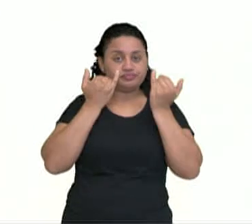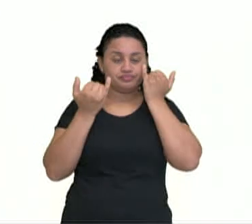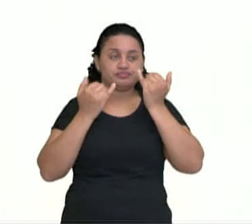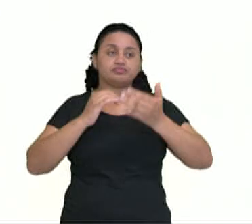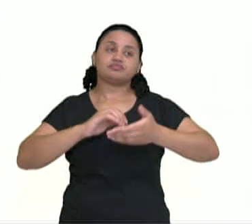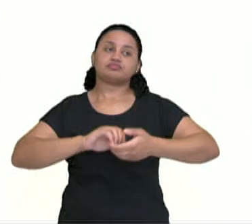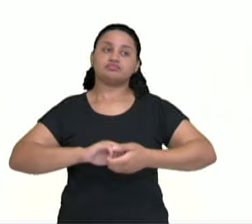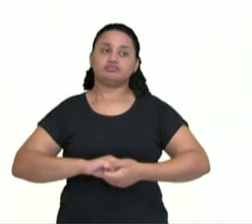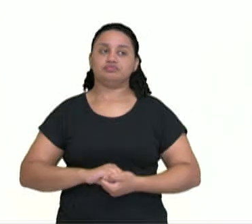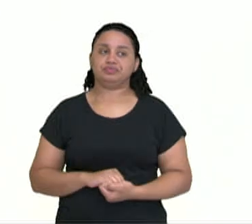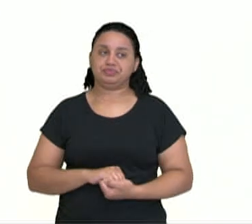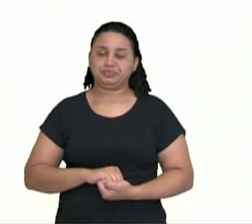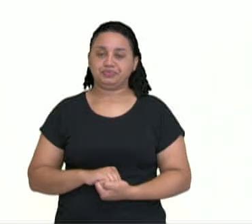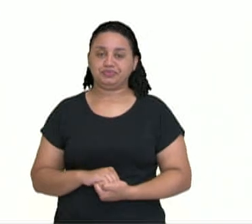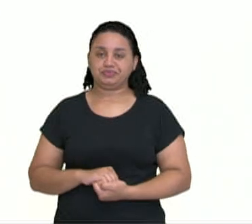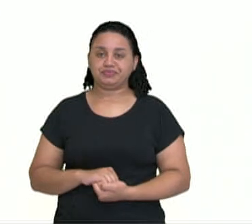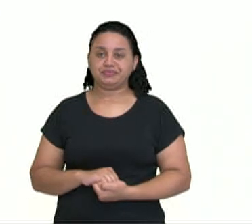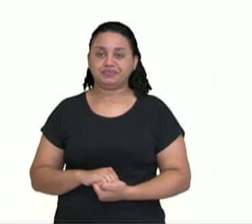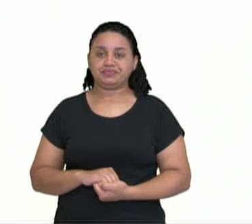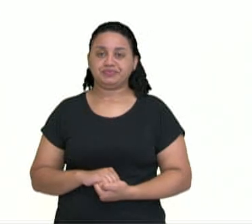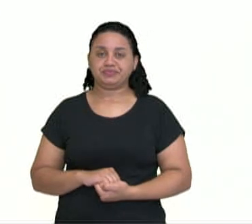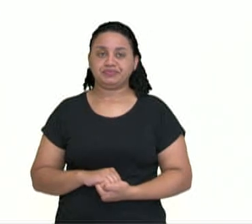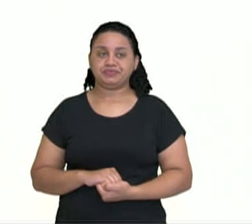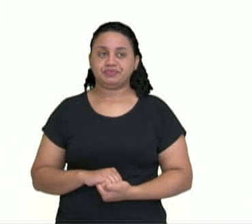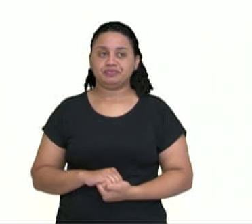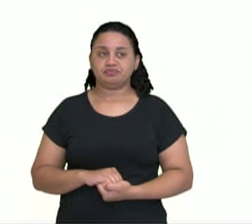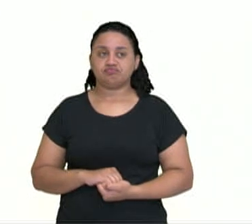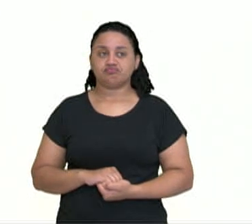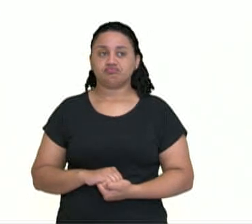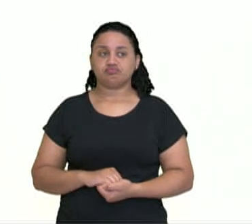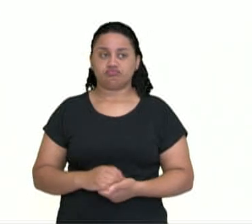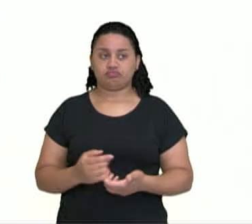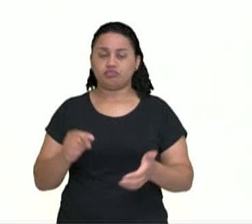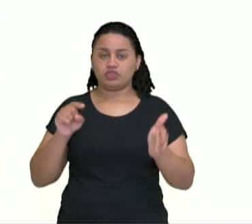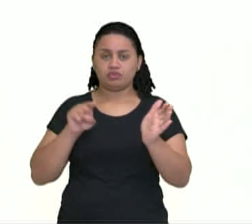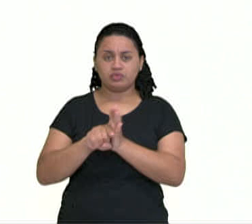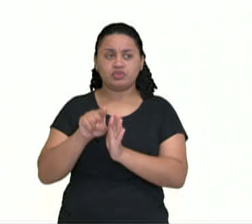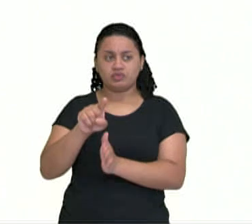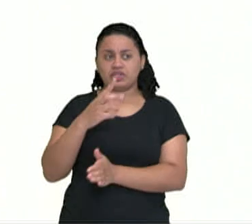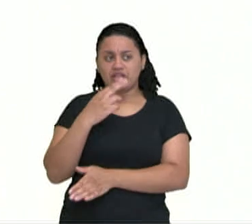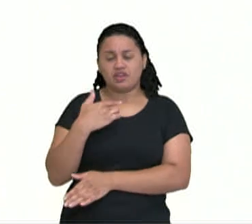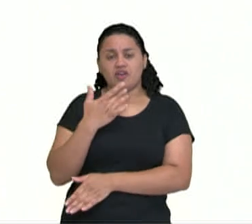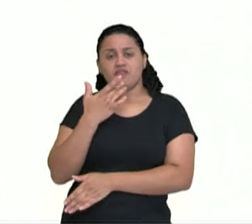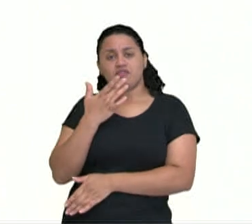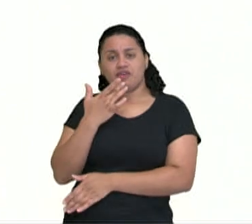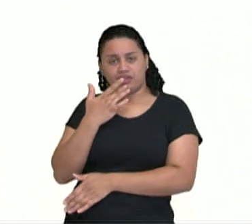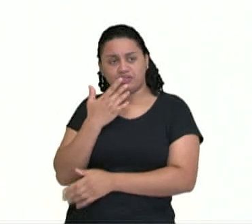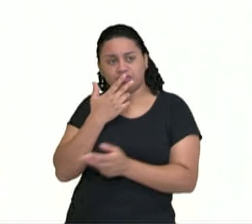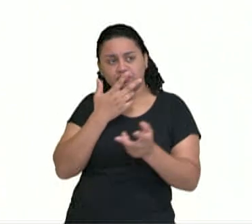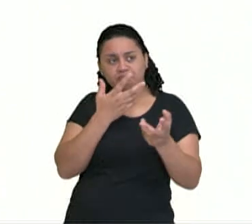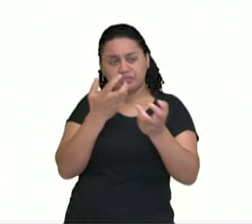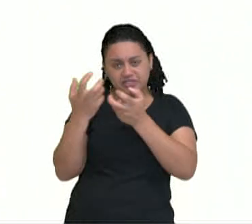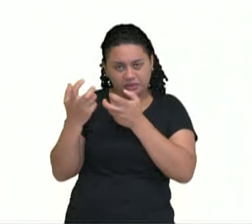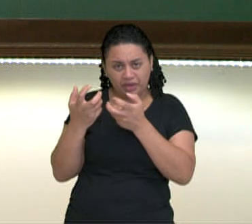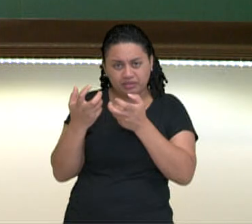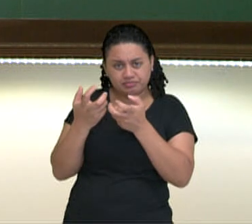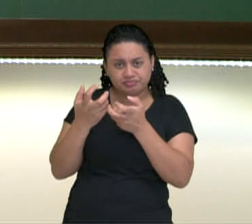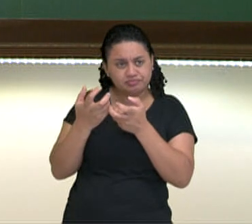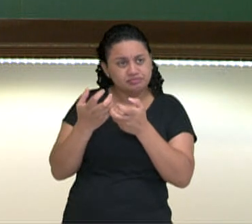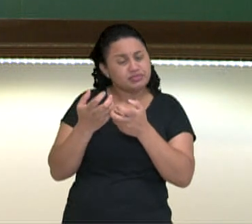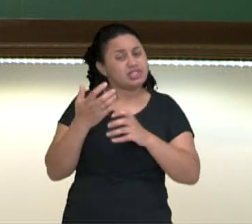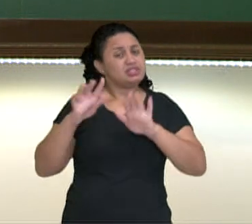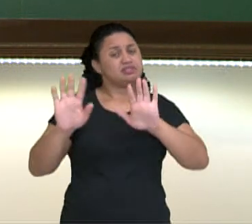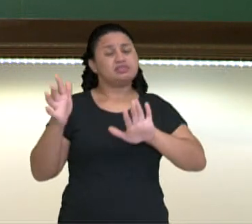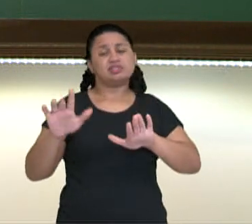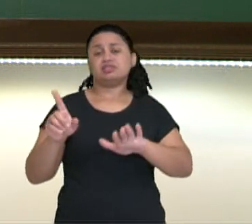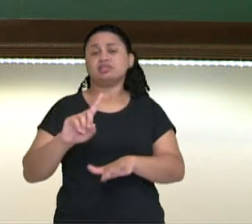Is it not always easy to spot fake news? Eu pergunto, você acha que é fácil identificar uma fake news? Nem sempre. Tem